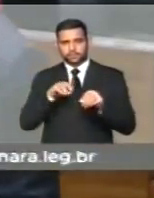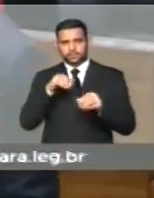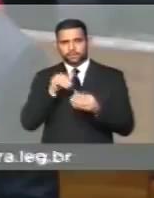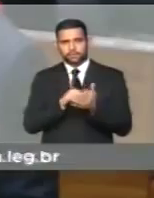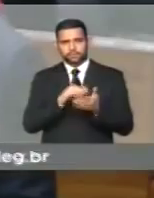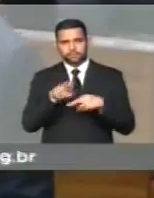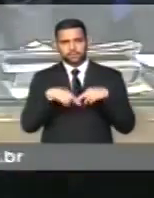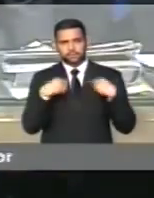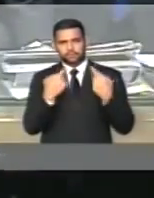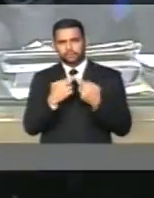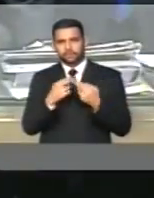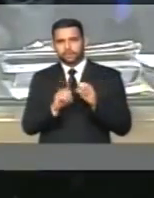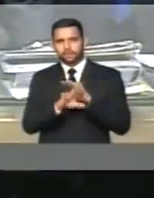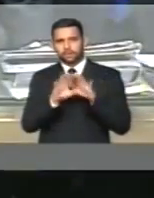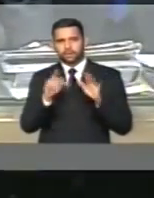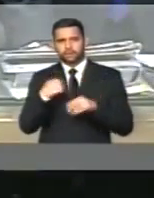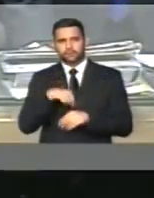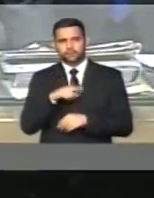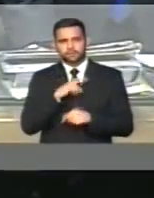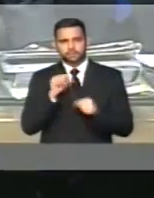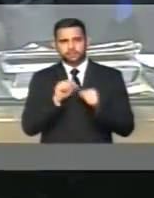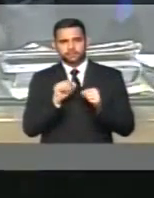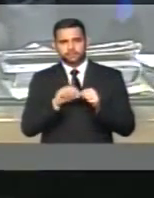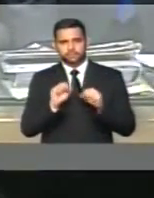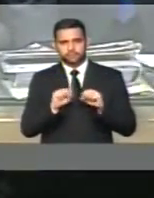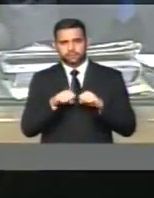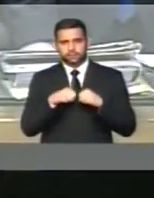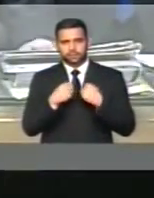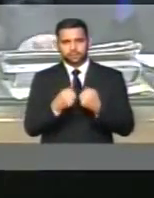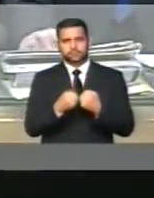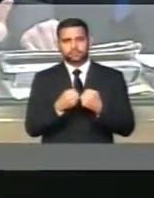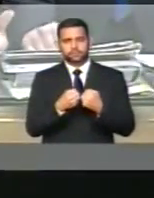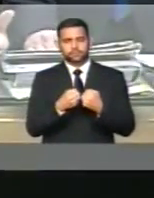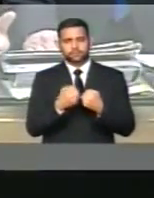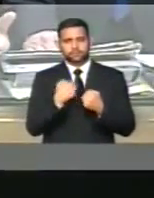sessão. É evidente, presidente, que nós não vamos forçar. No caso, presidente, dos inscritos no caso.